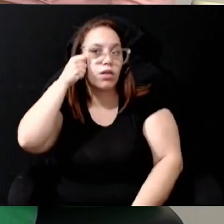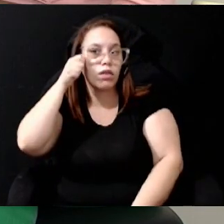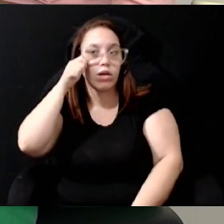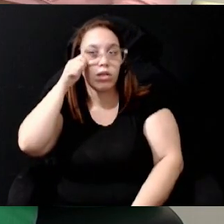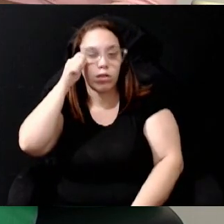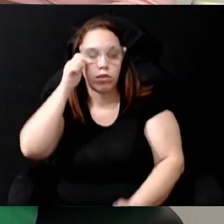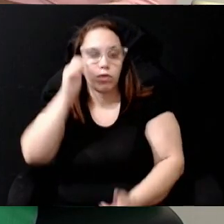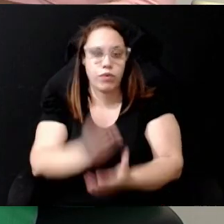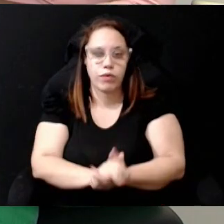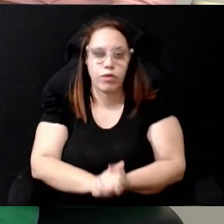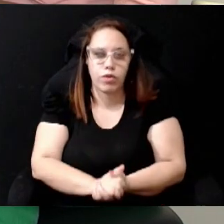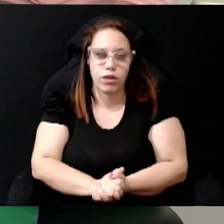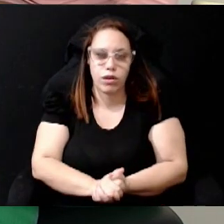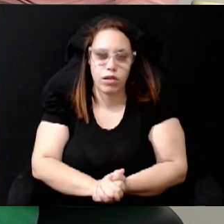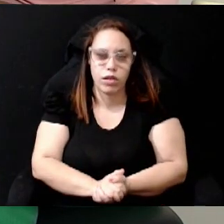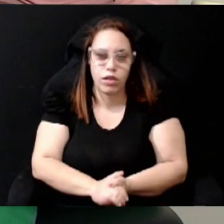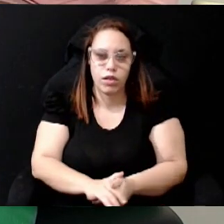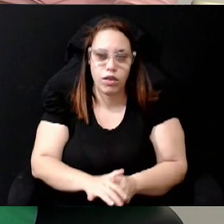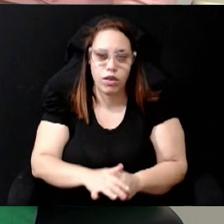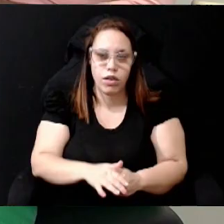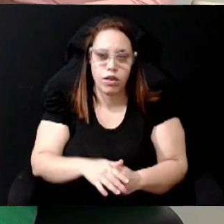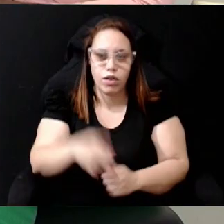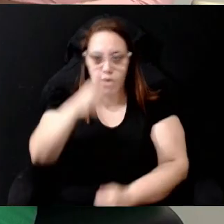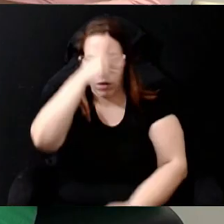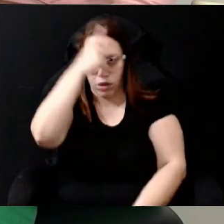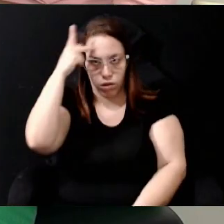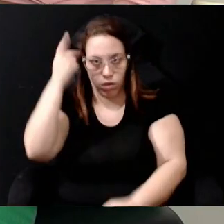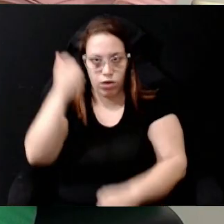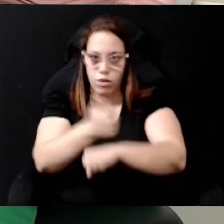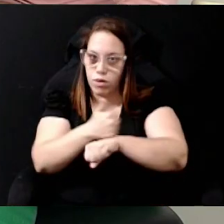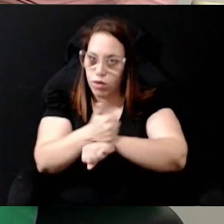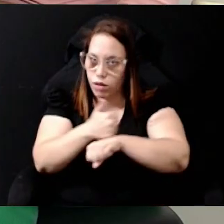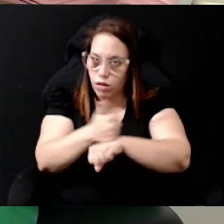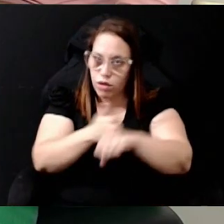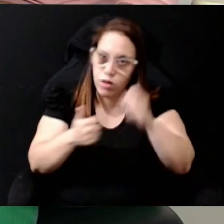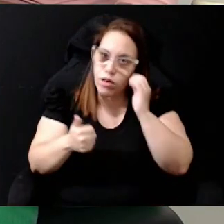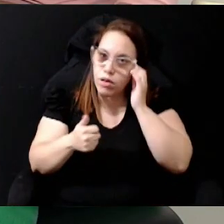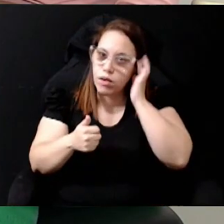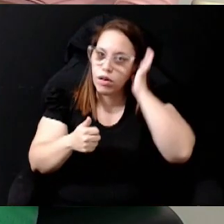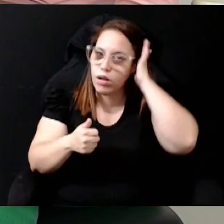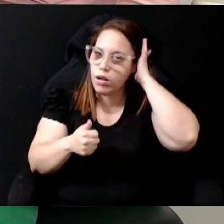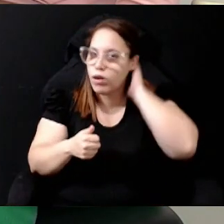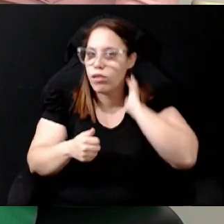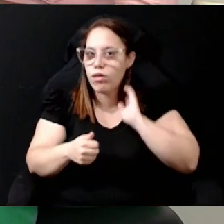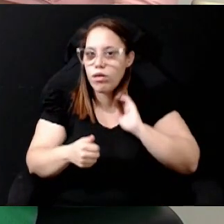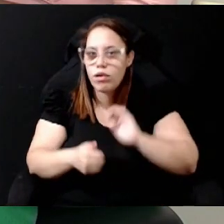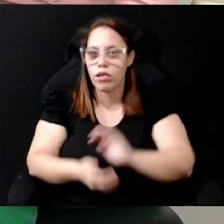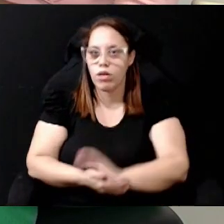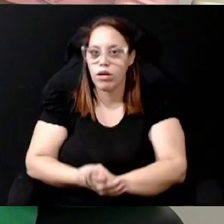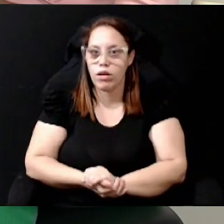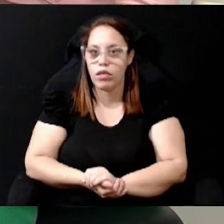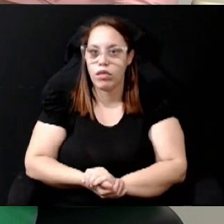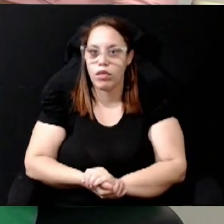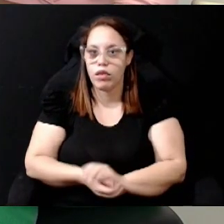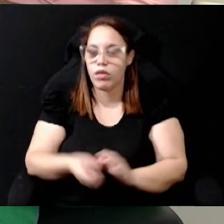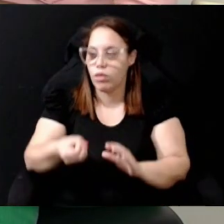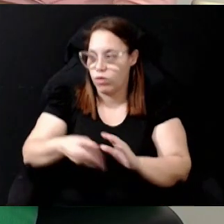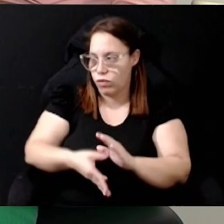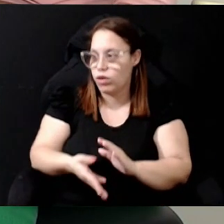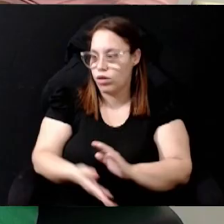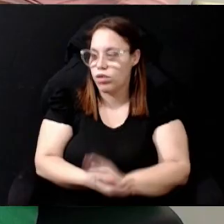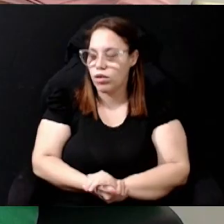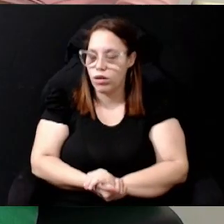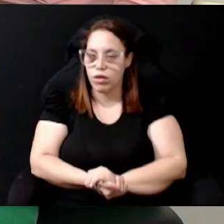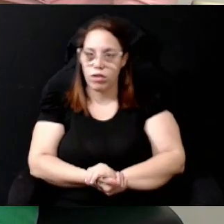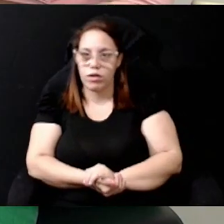Mulher Negra. Fomos para lá o ano passado, os gestores tiveram uma formação muito bacana que eles falam que eles voltaram bem mexidos e